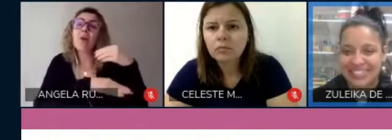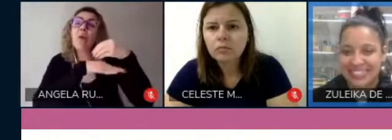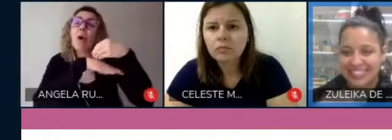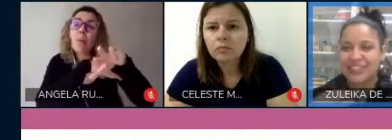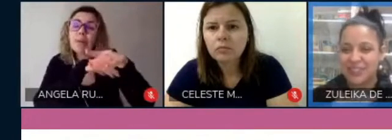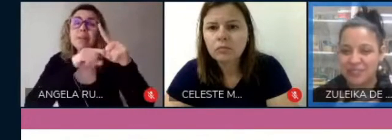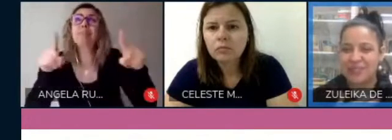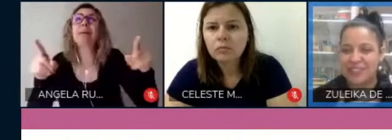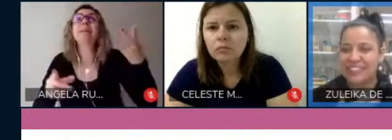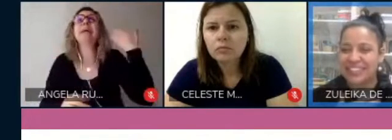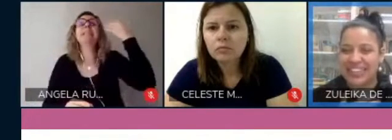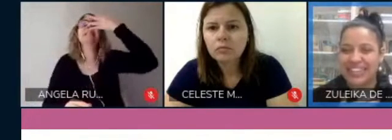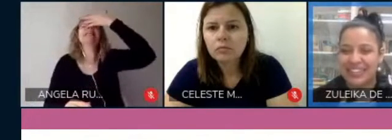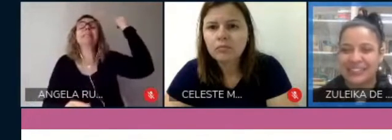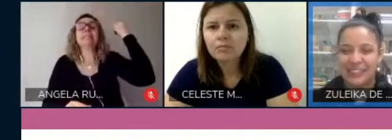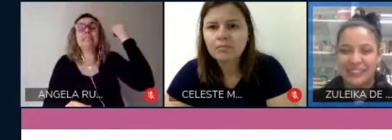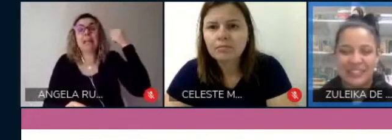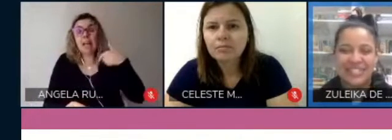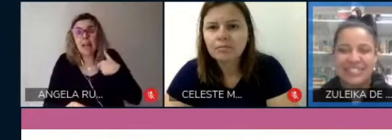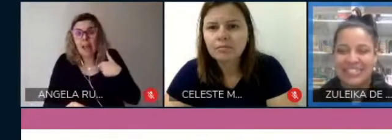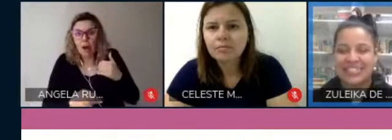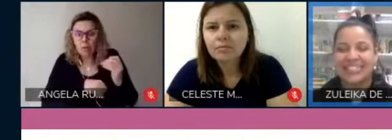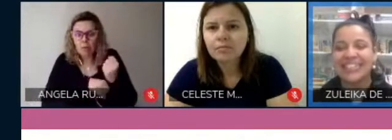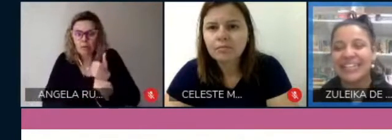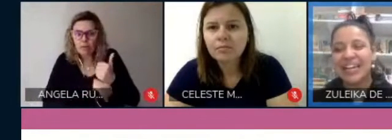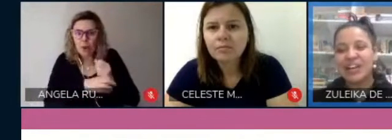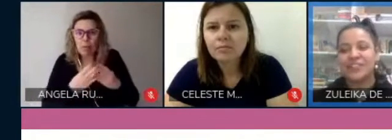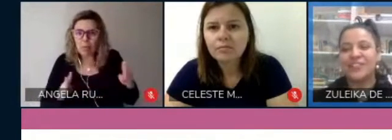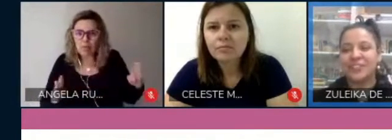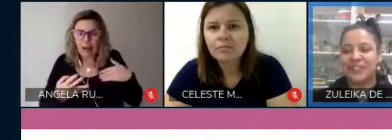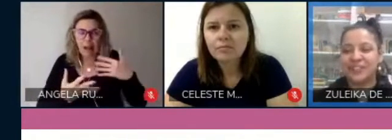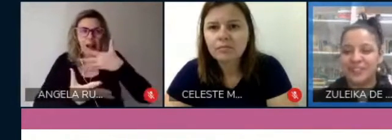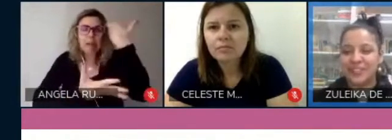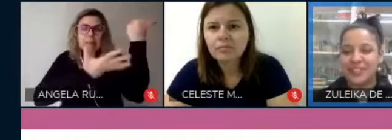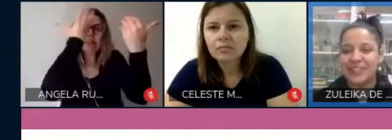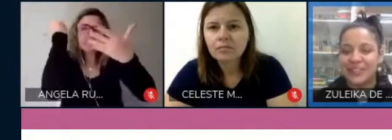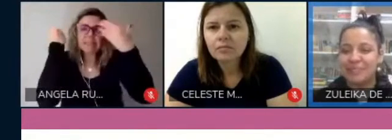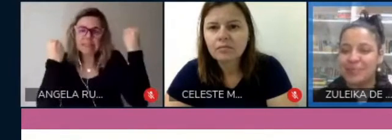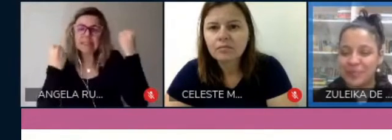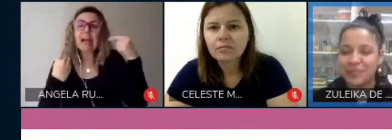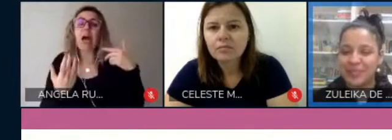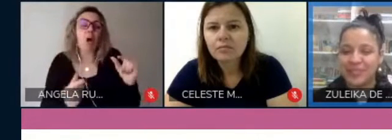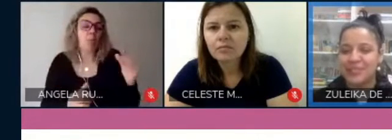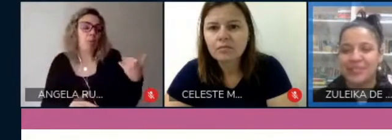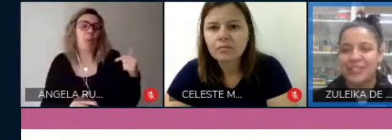mas esquecia. Eu, como bibliotecária, recomendo, mas esquecia. Fiz o